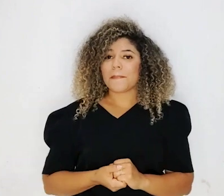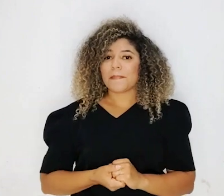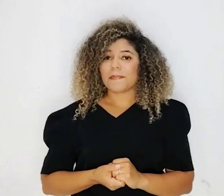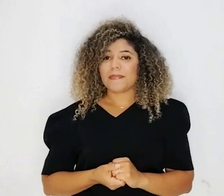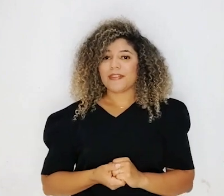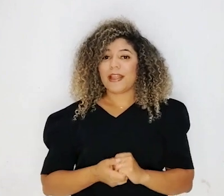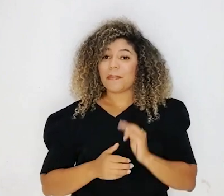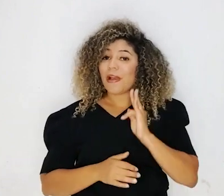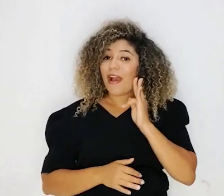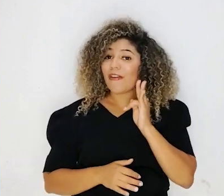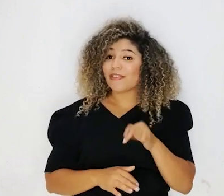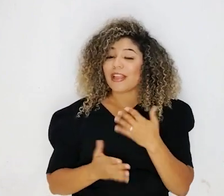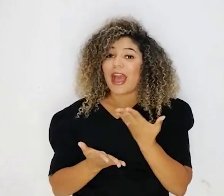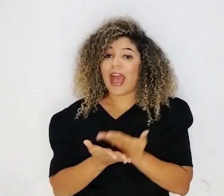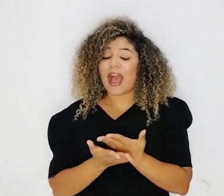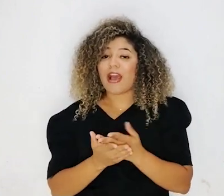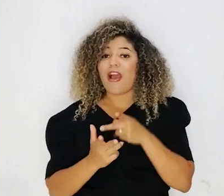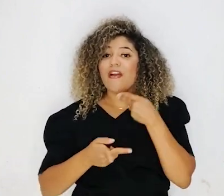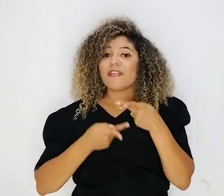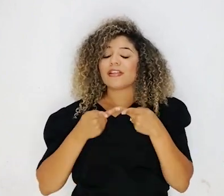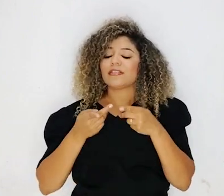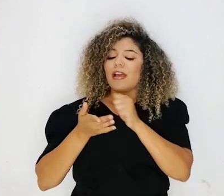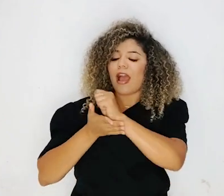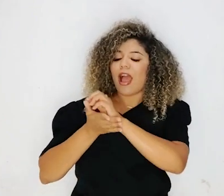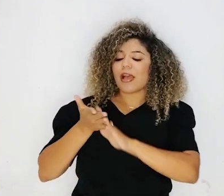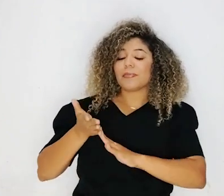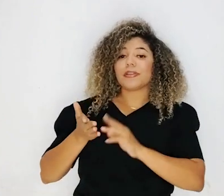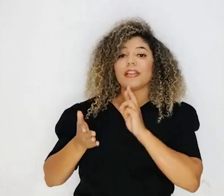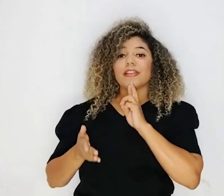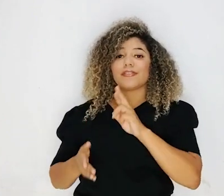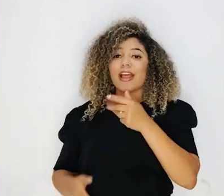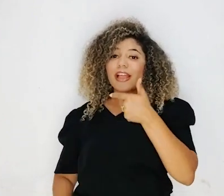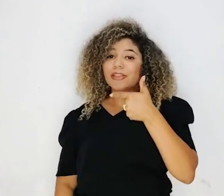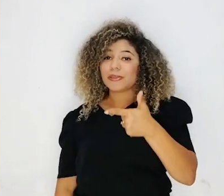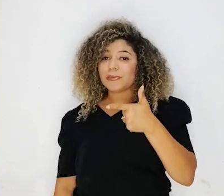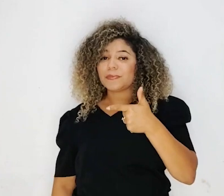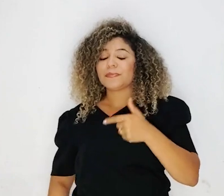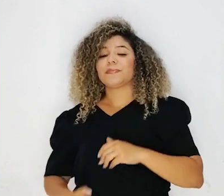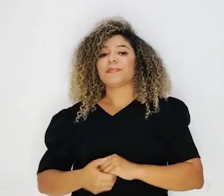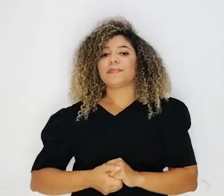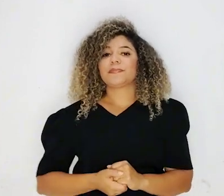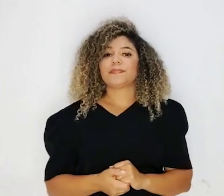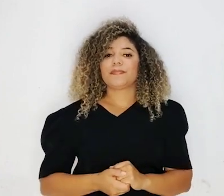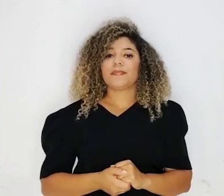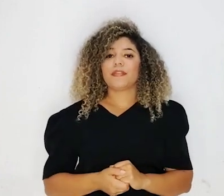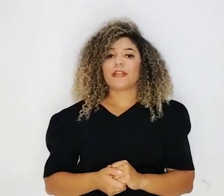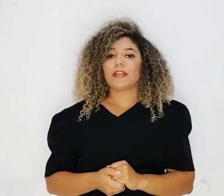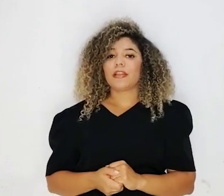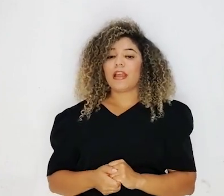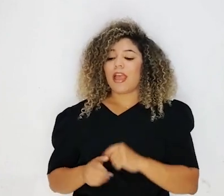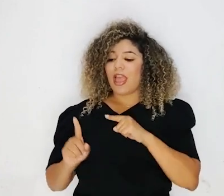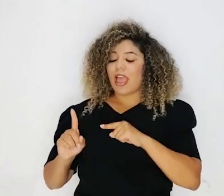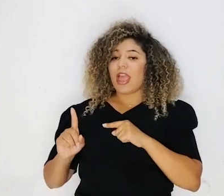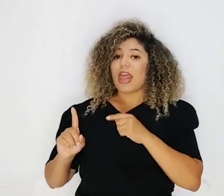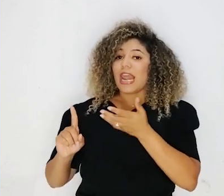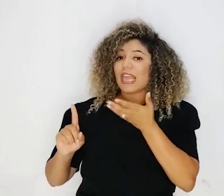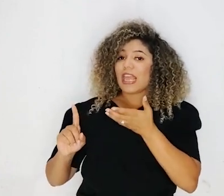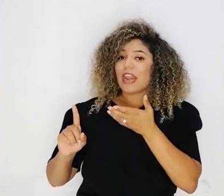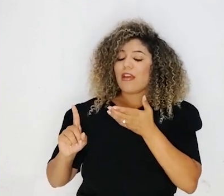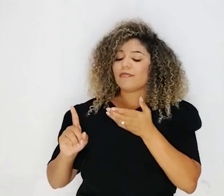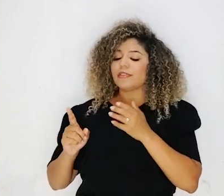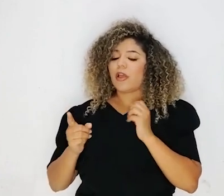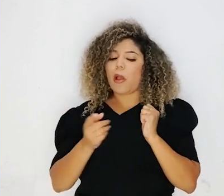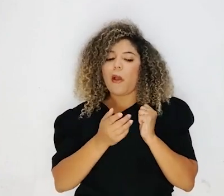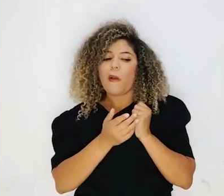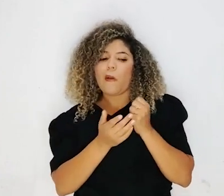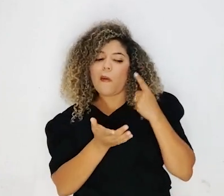E para finalizar a aula, a gente vai fazer aqui esse exercício 2. Olha só, João, ao fazer negócios com seu